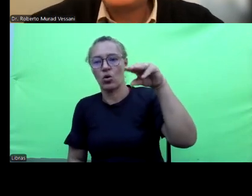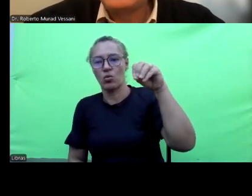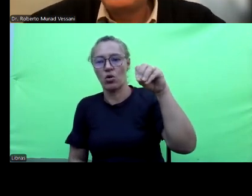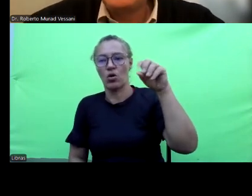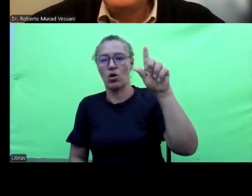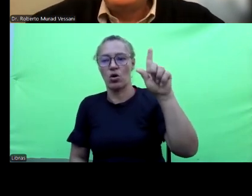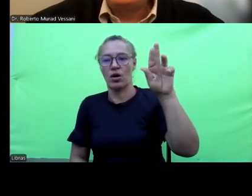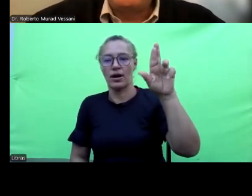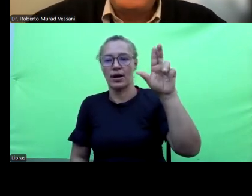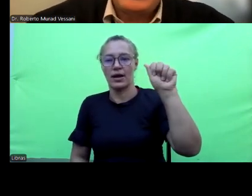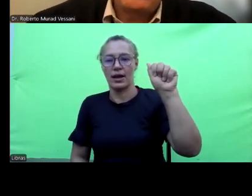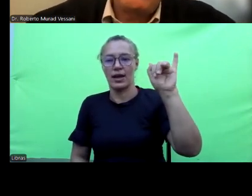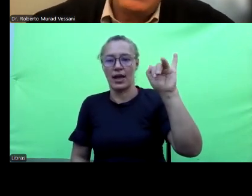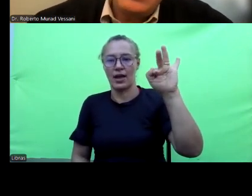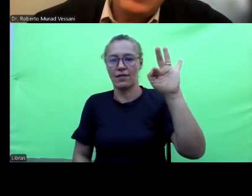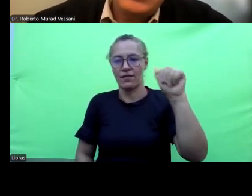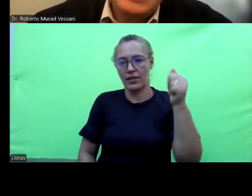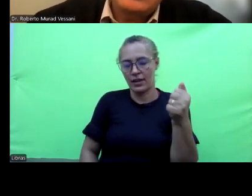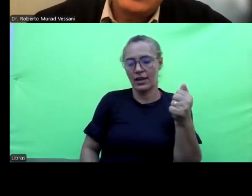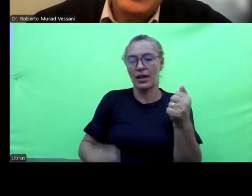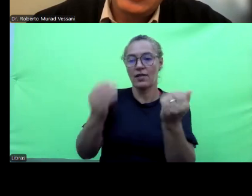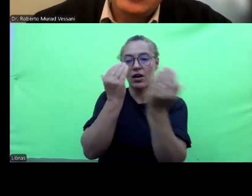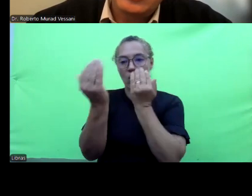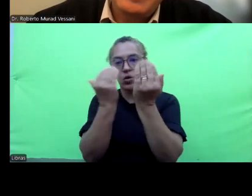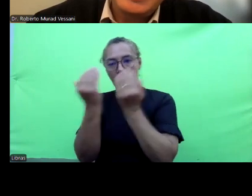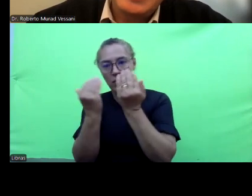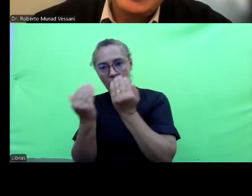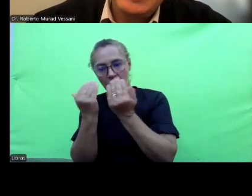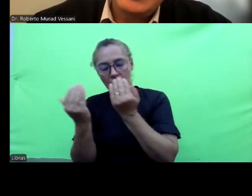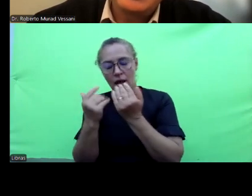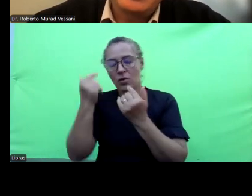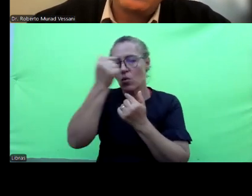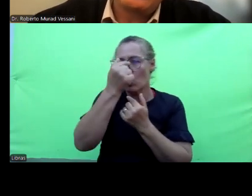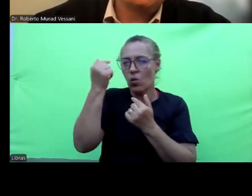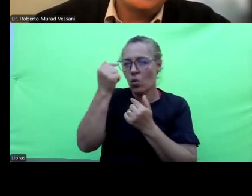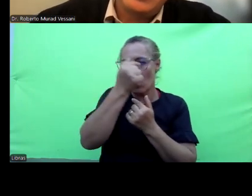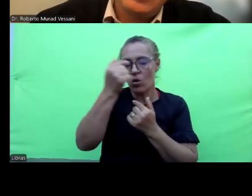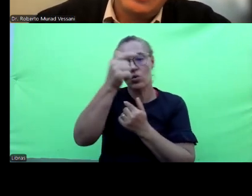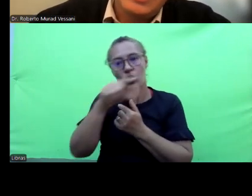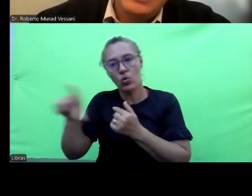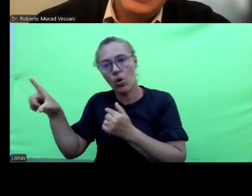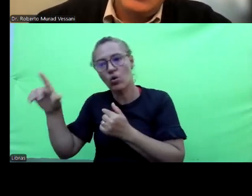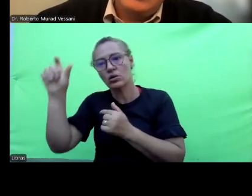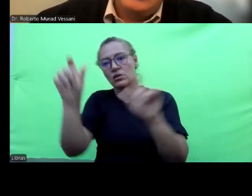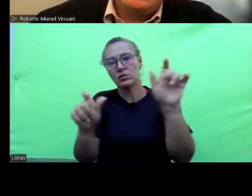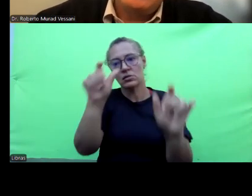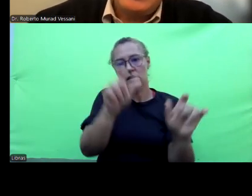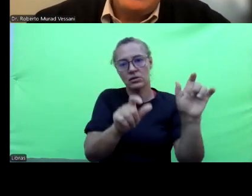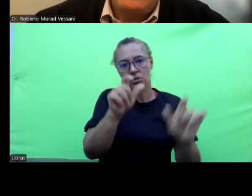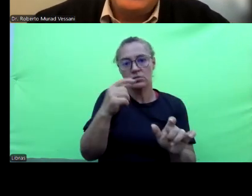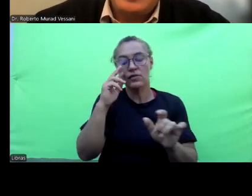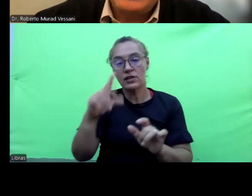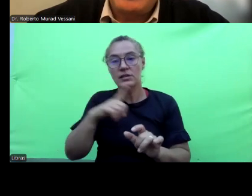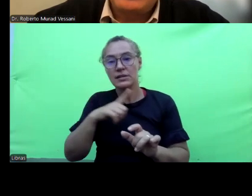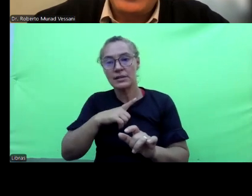por computador e comparar com um banco de dados de pessoas normais para saber se tem algo alterado, né? E também